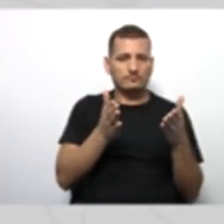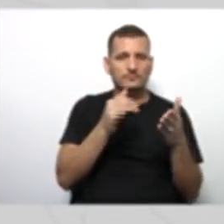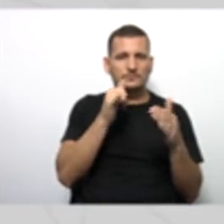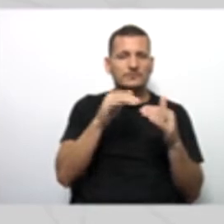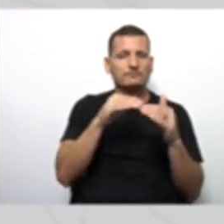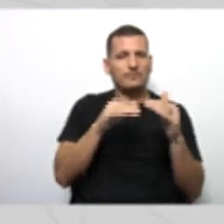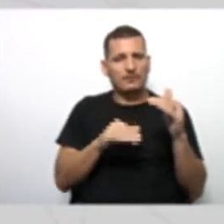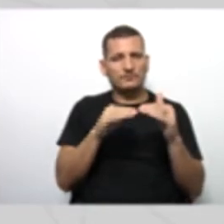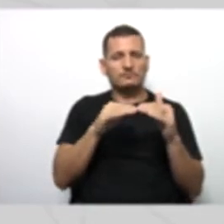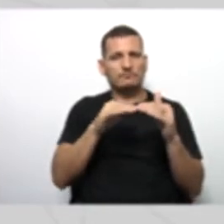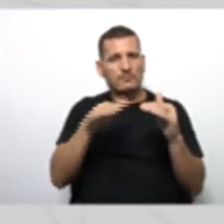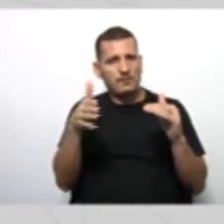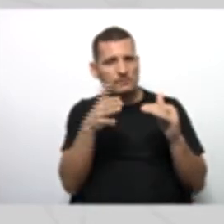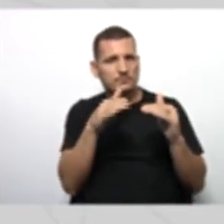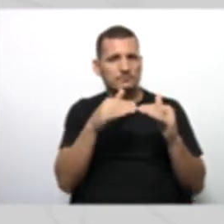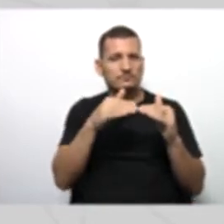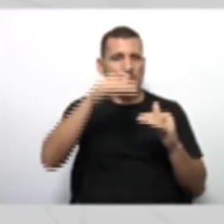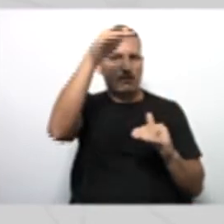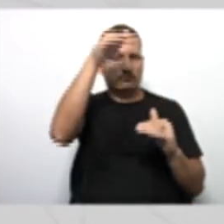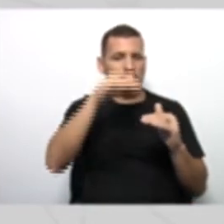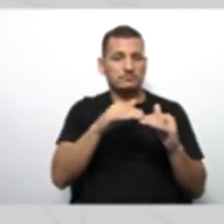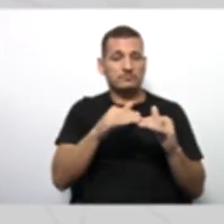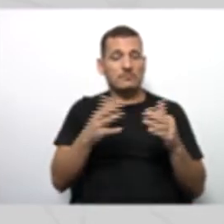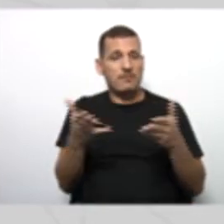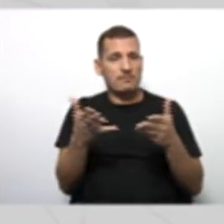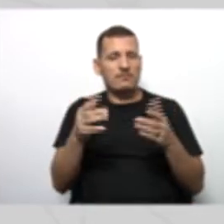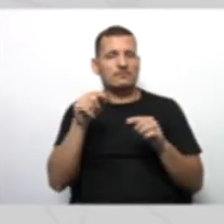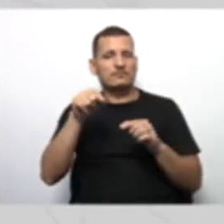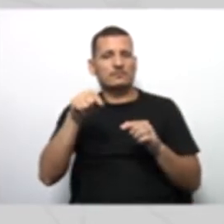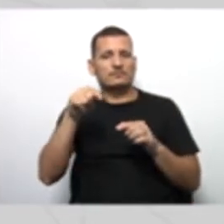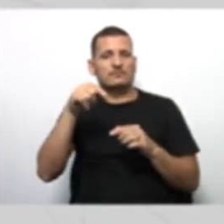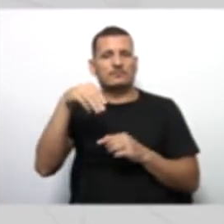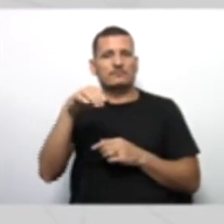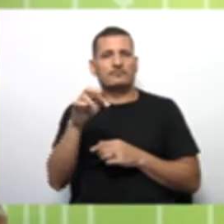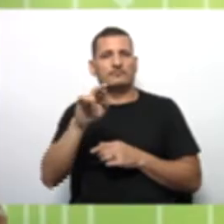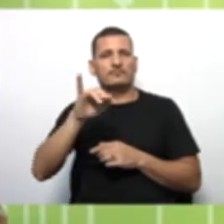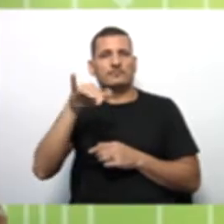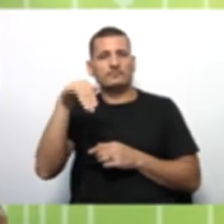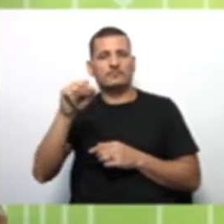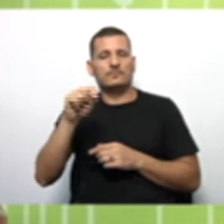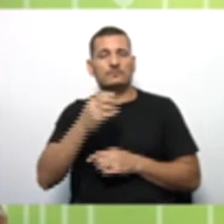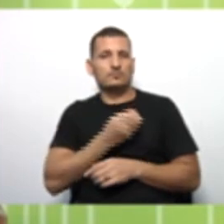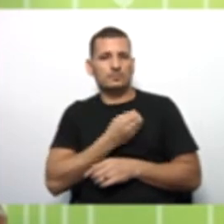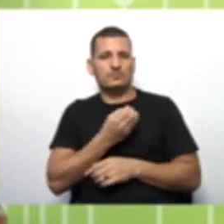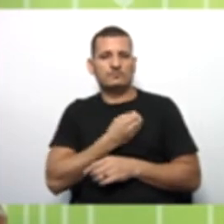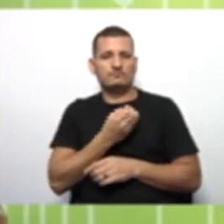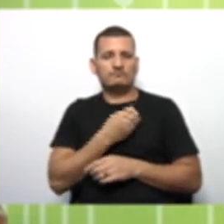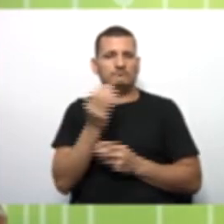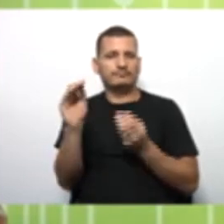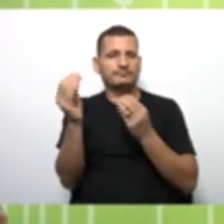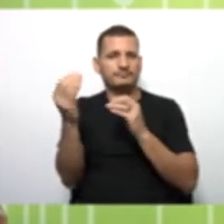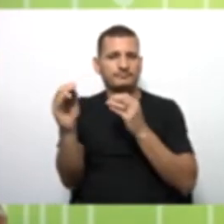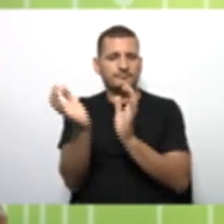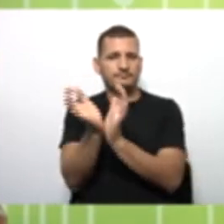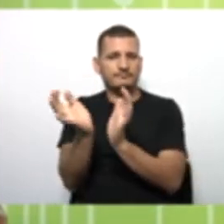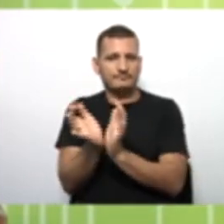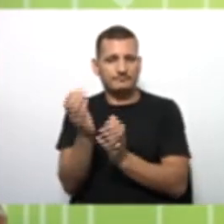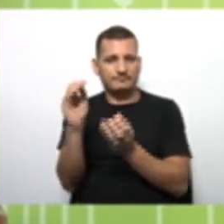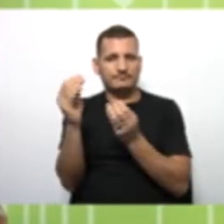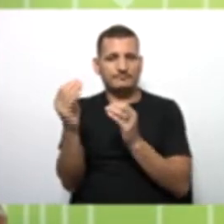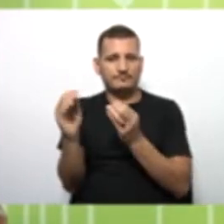cooperativa poder desenvolver. Tá certo, gente? E aí, depois que a gente cria essa matriz de impacto, a gente vai para as